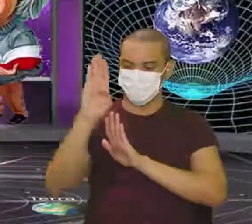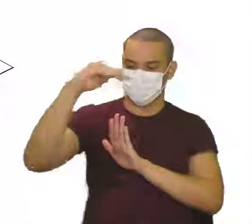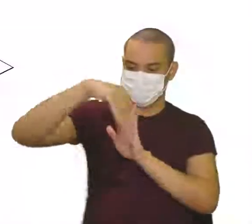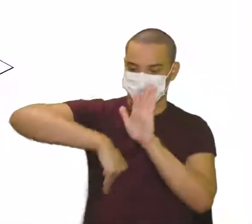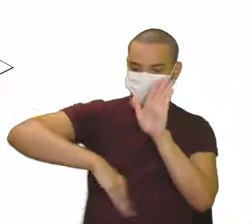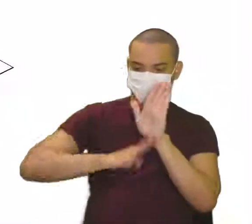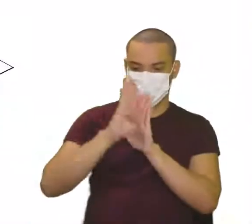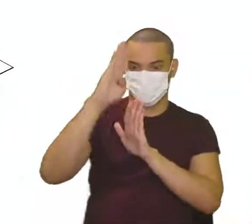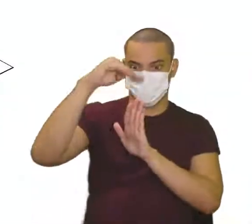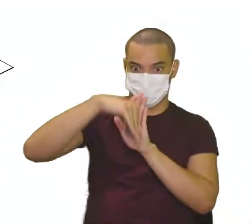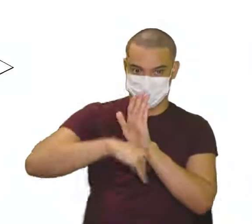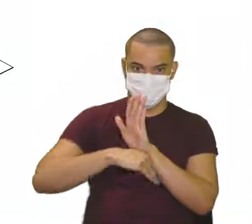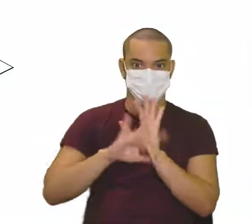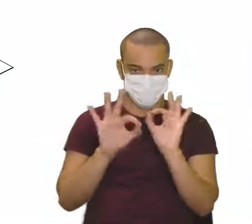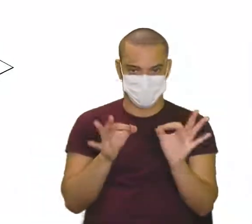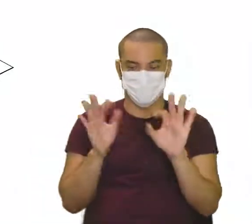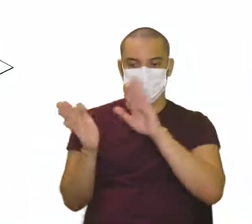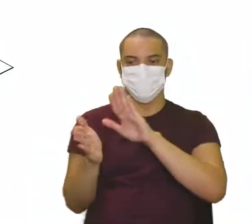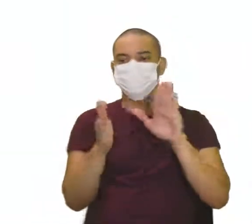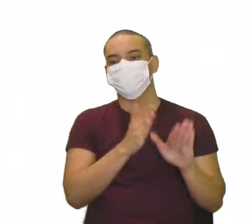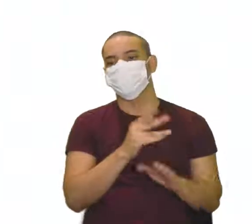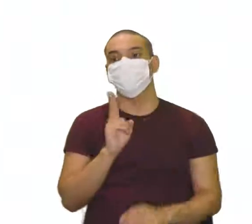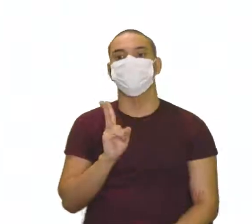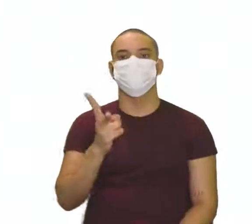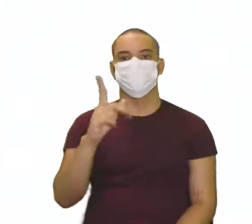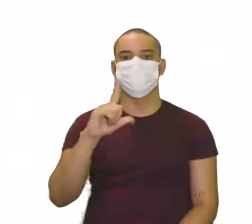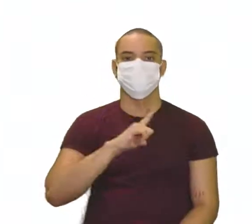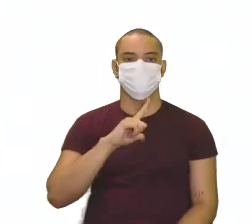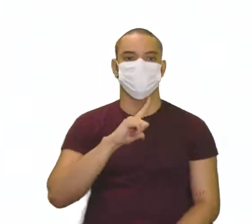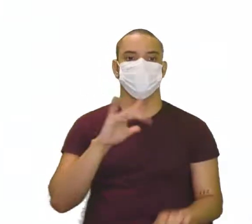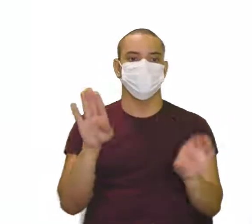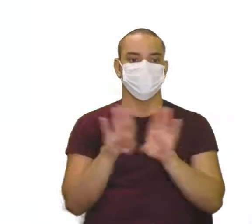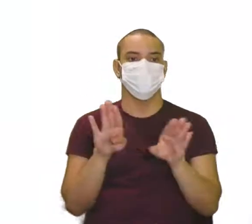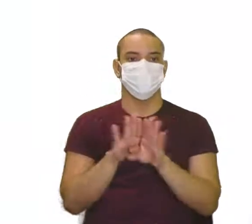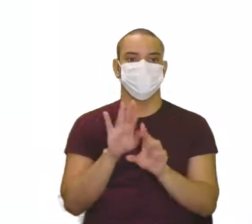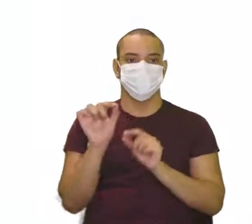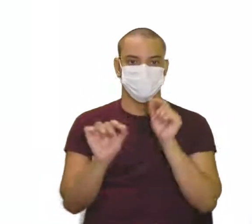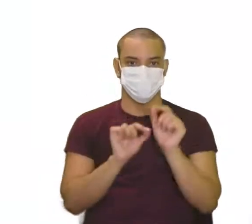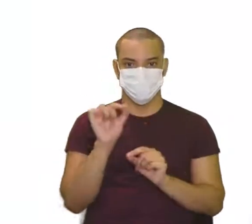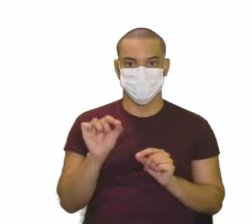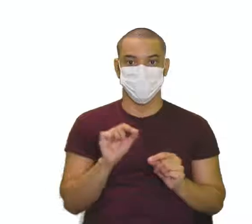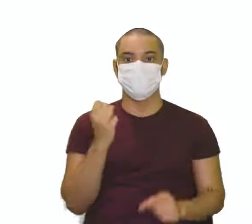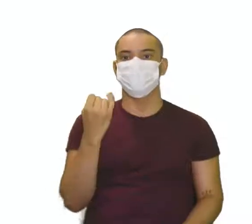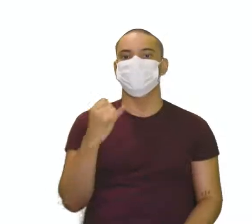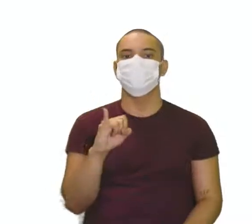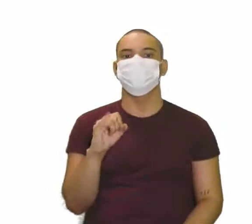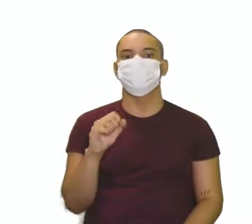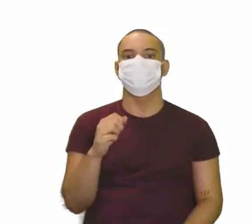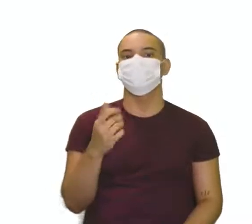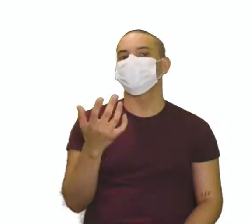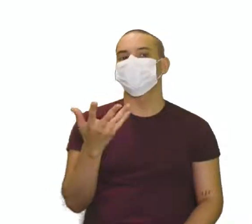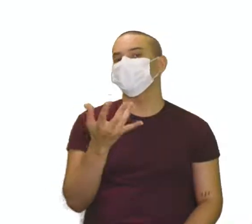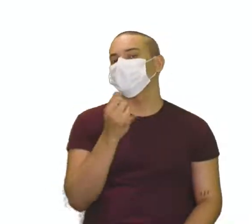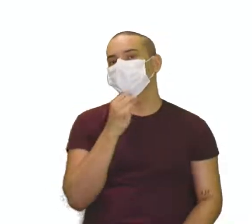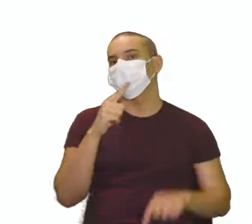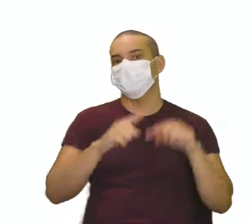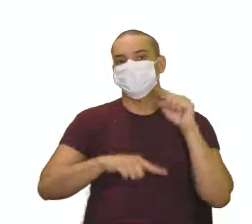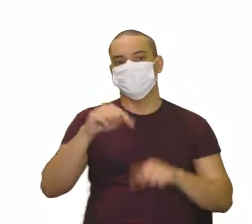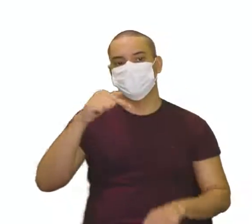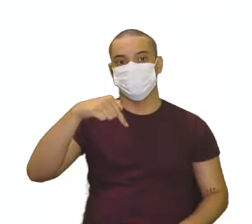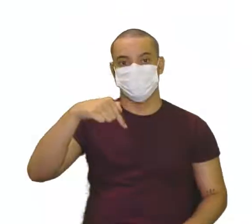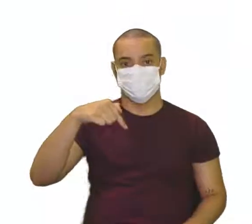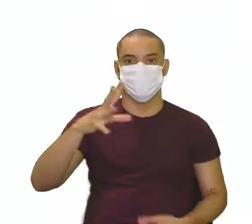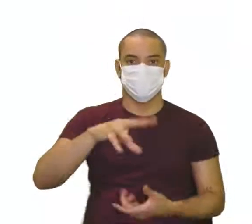só. Continuando ali, nós temos também, se eu lançar cargas em um campo magnético, então está aqui o nosso